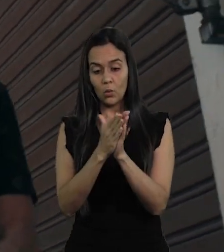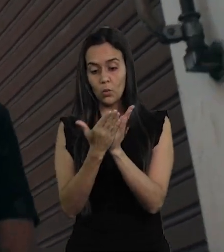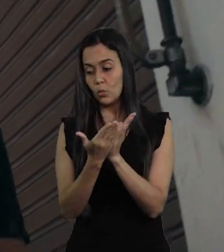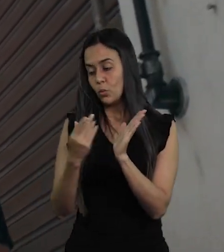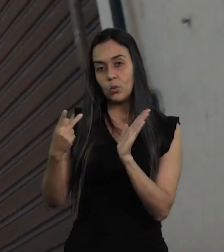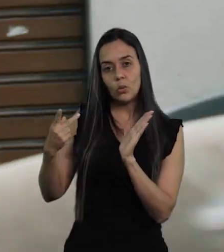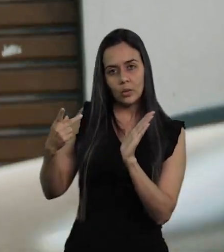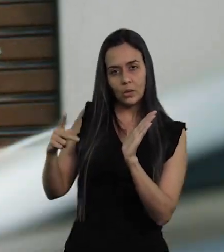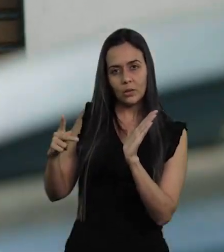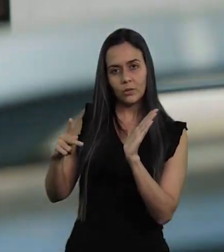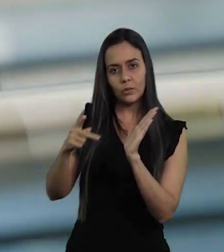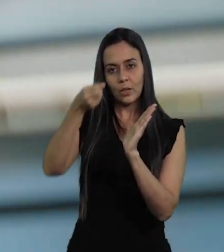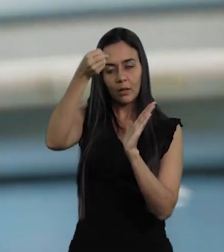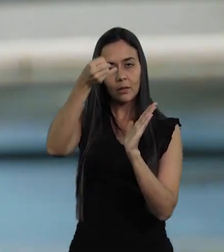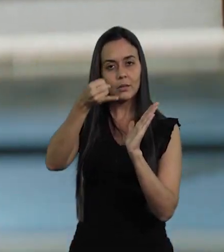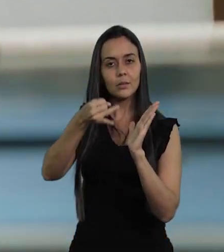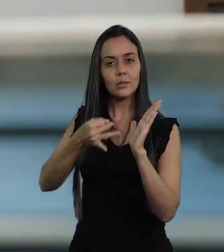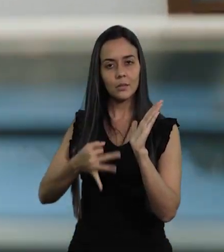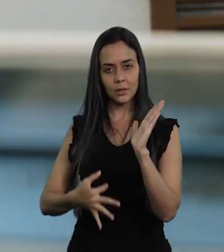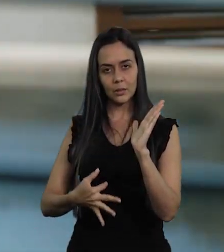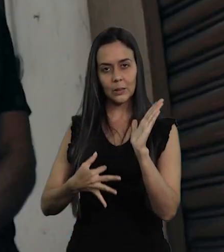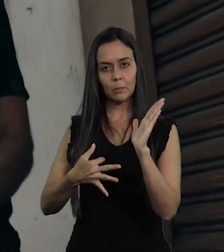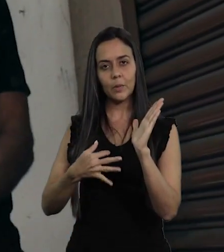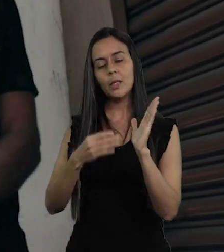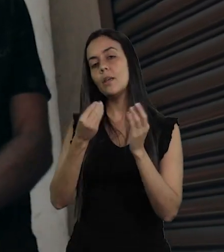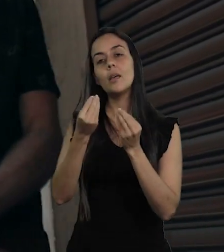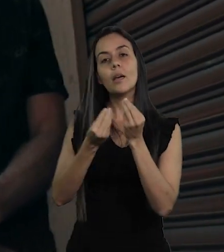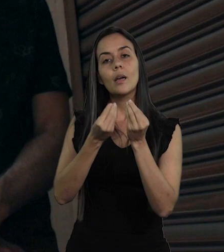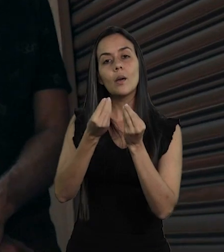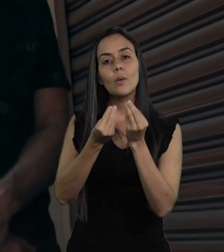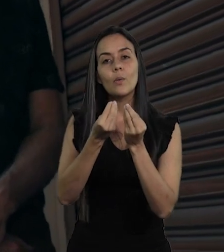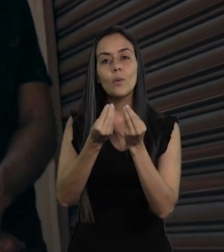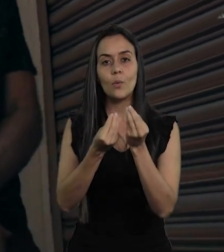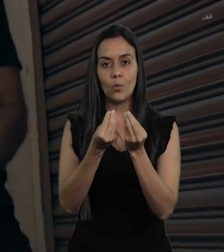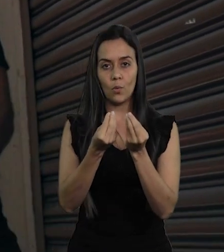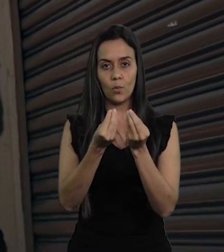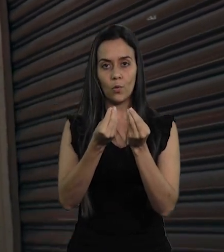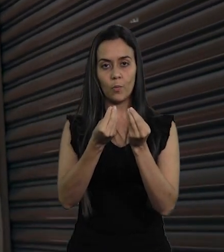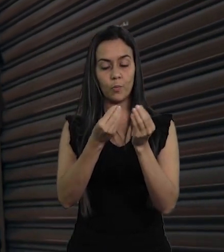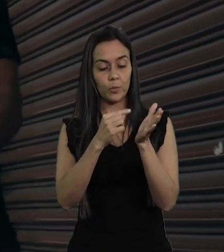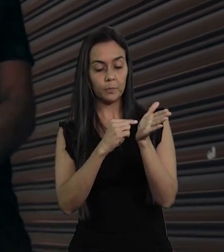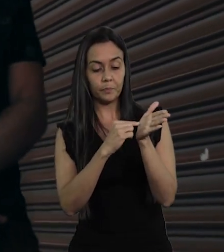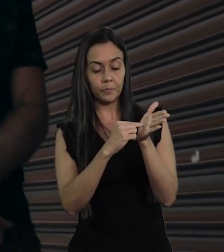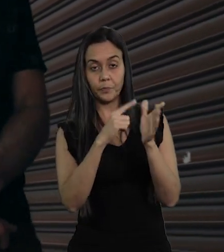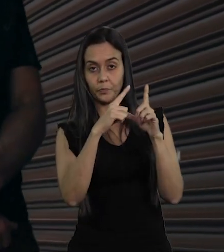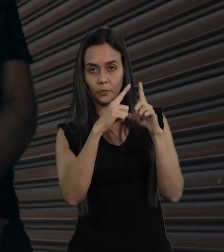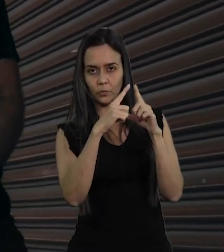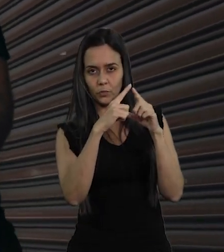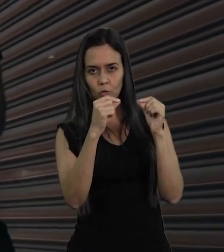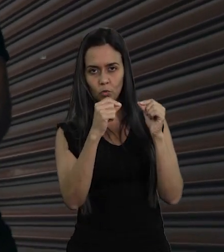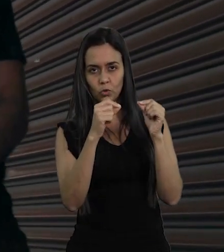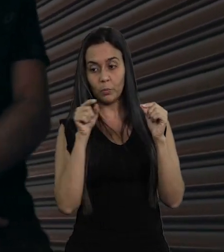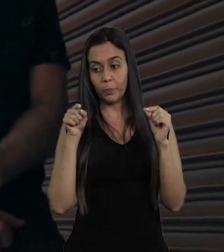dela, né? Ela num episódio, ela comenta lá no Japão com uma